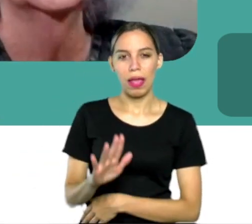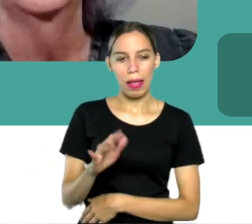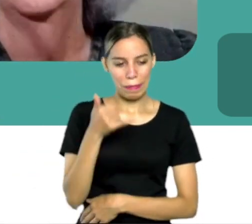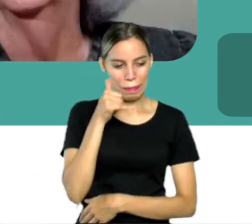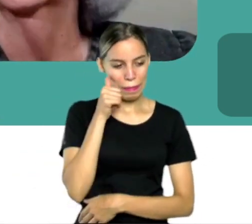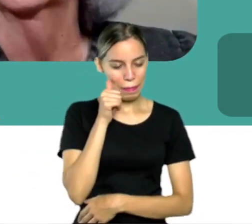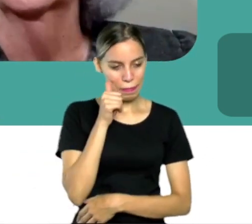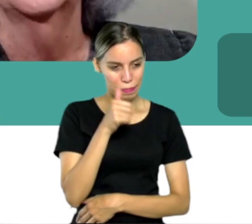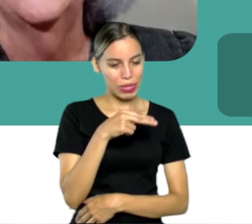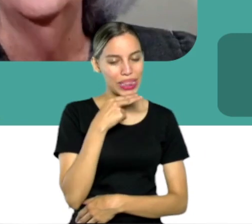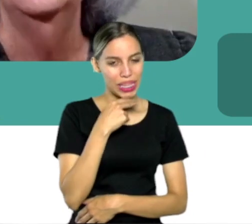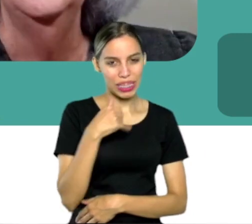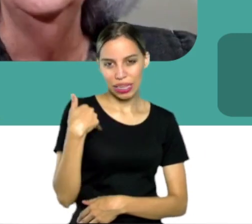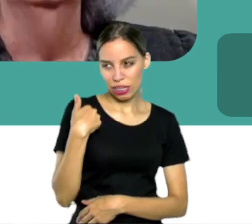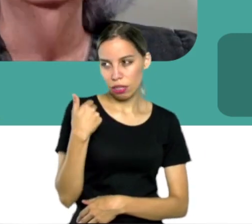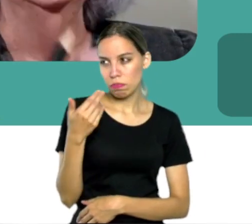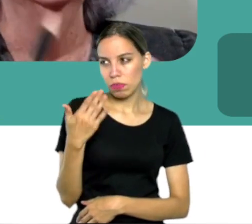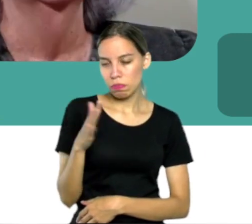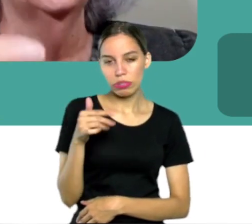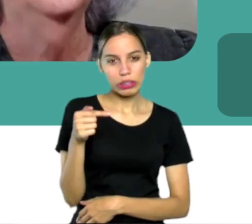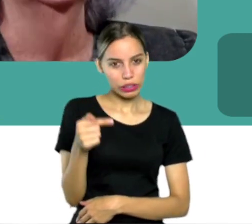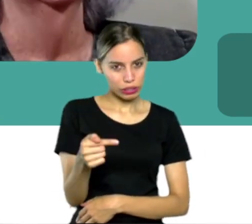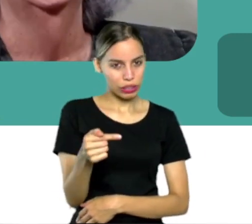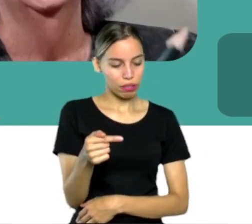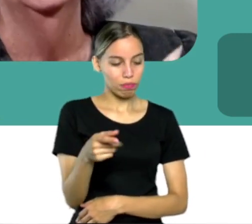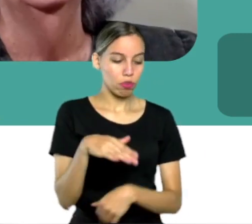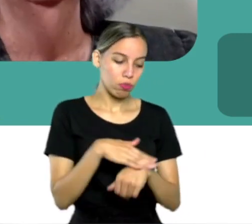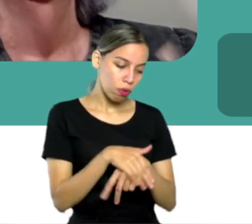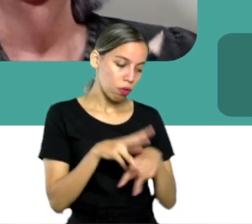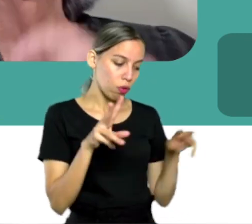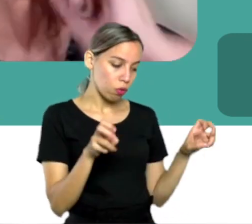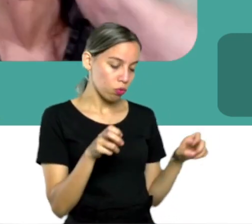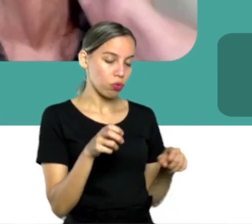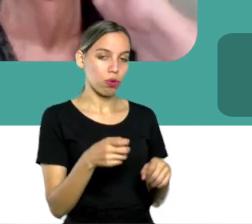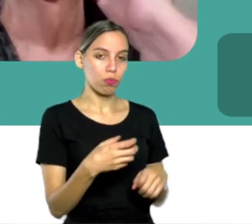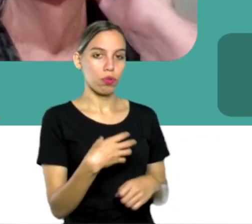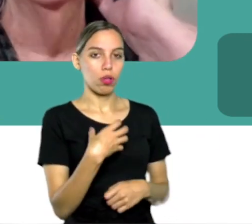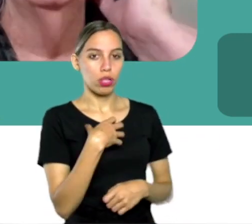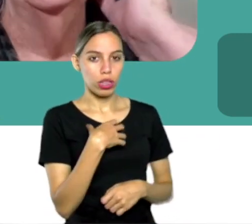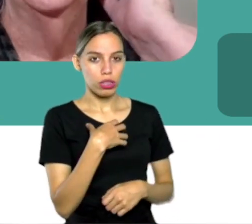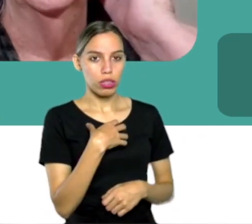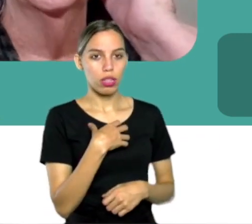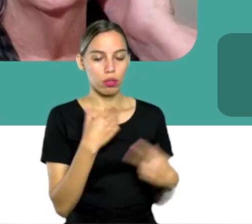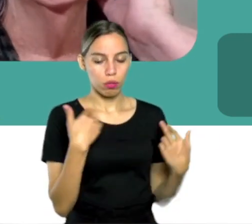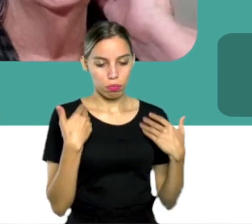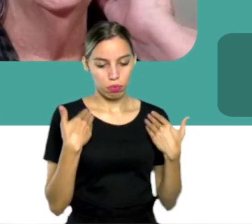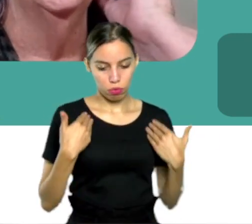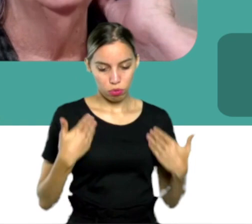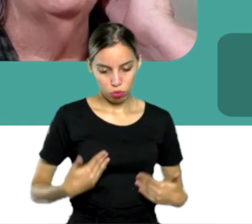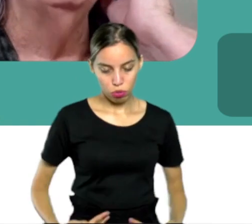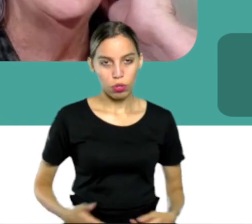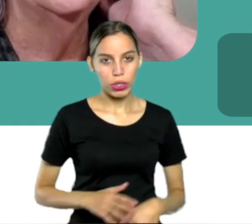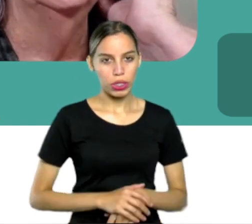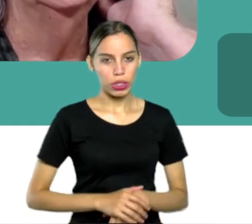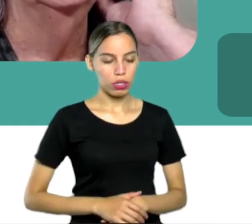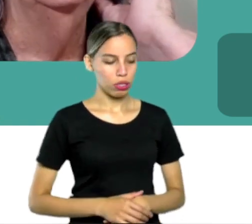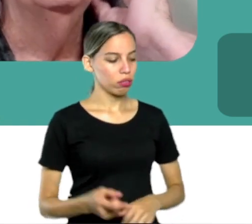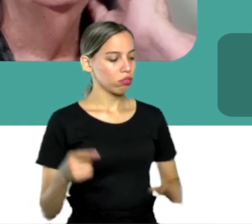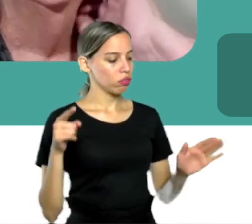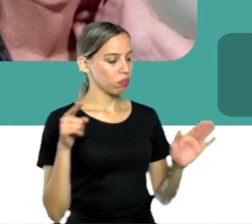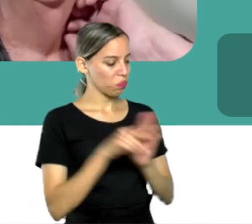de ciências e tal, falando dos órgãos do corpo. Aí eu falei: Manu, você sabia que o maior órgão do corpo é a